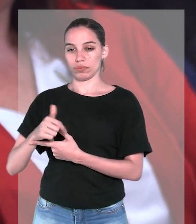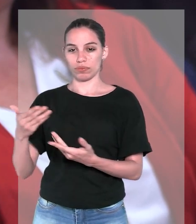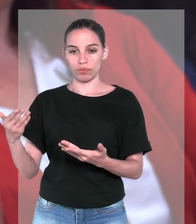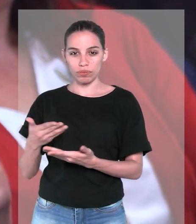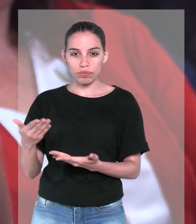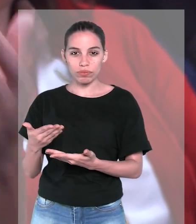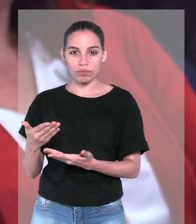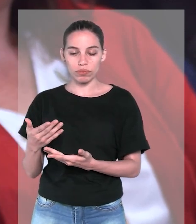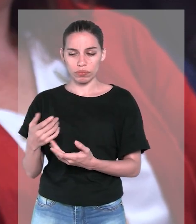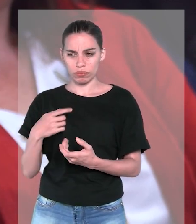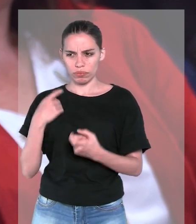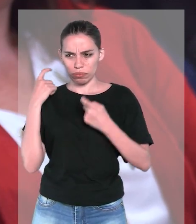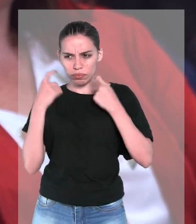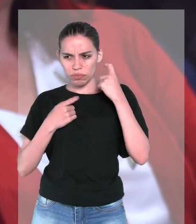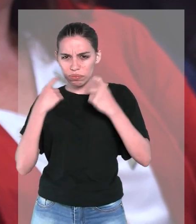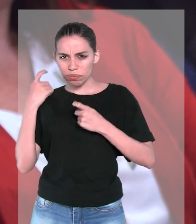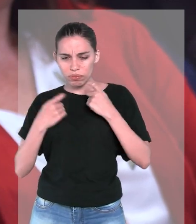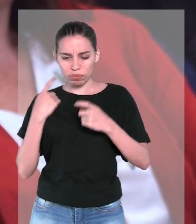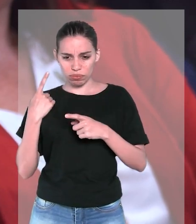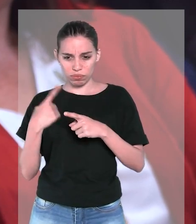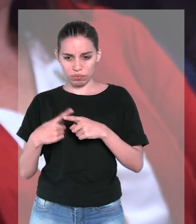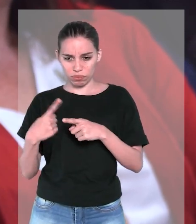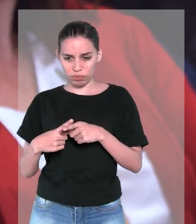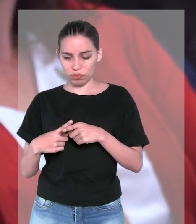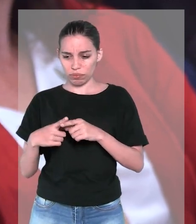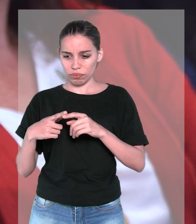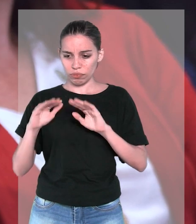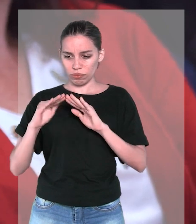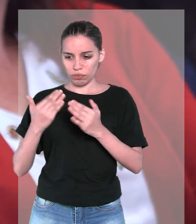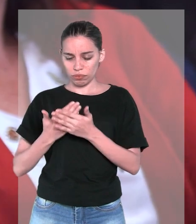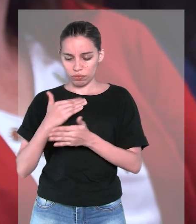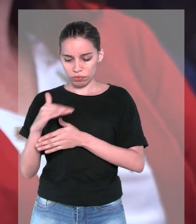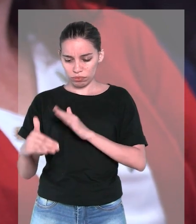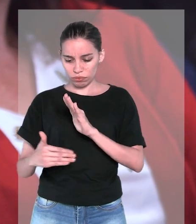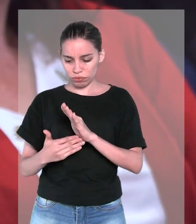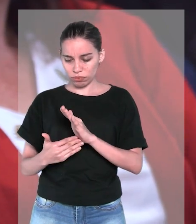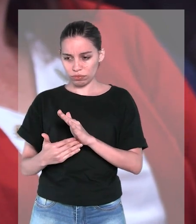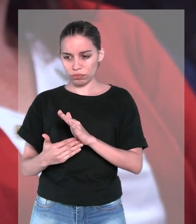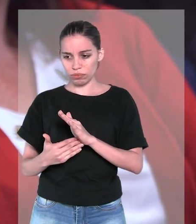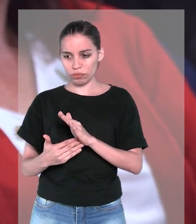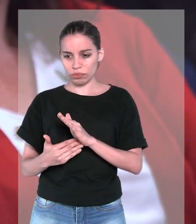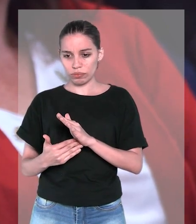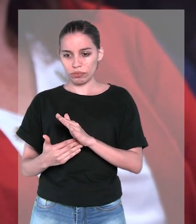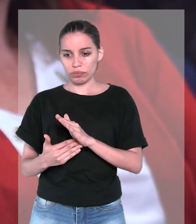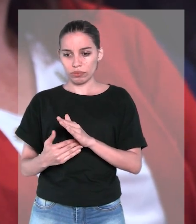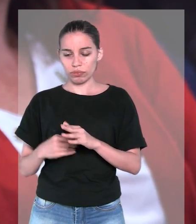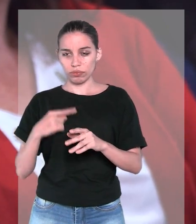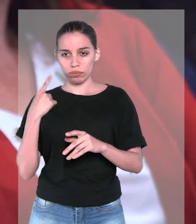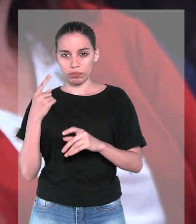com pessoas preparadas e ocupadas para a gente poder retomar, conhecer os nossos filhos, né, brincar, né,